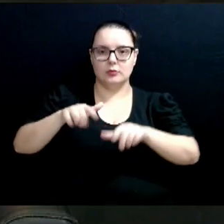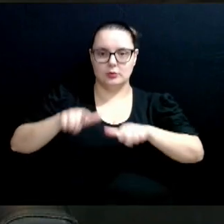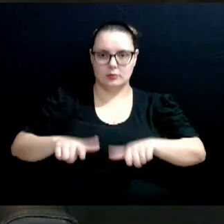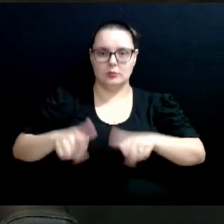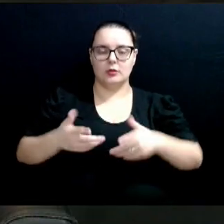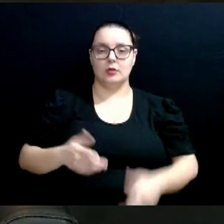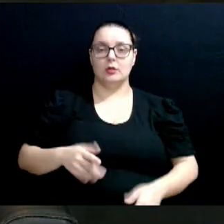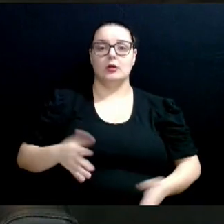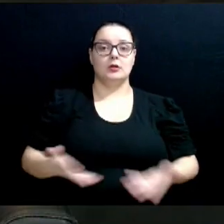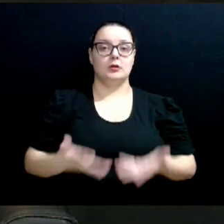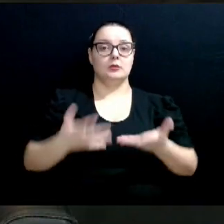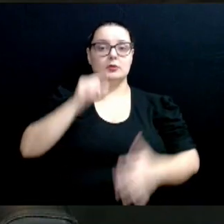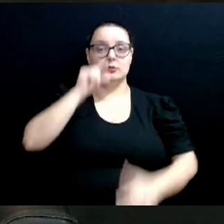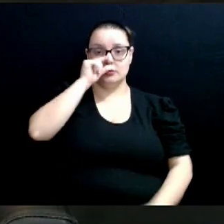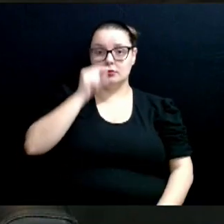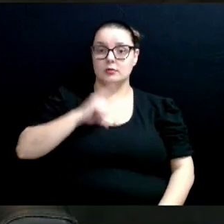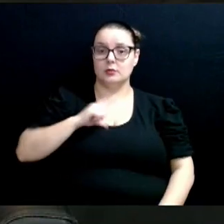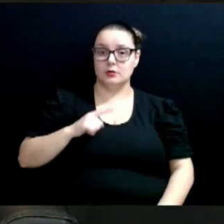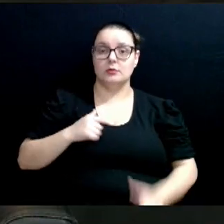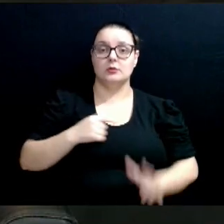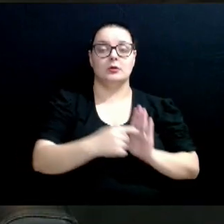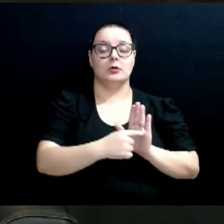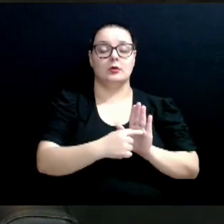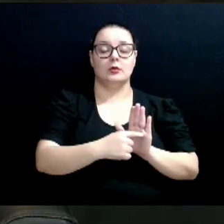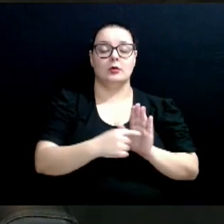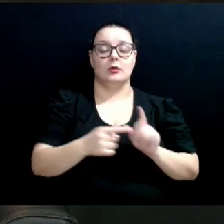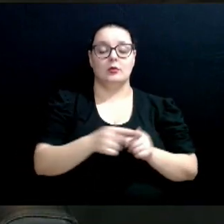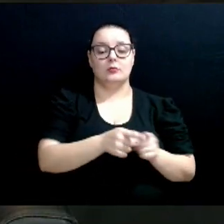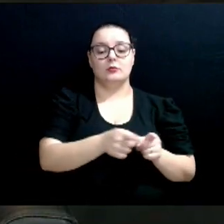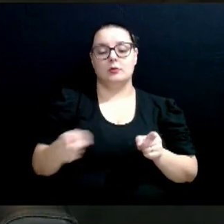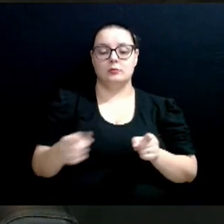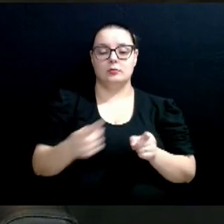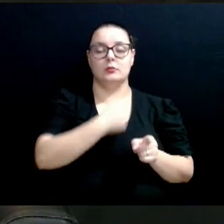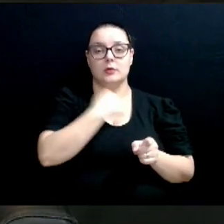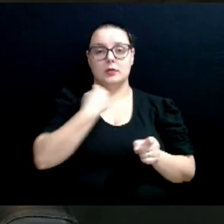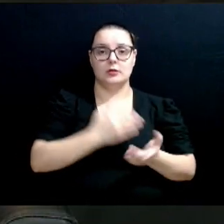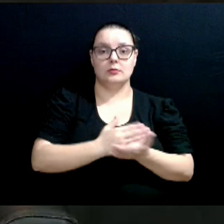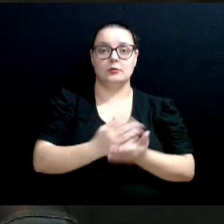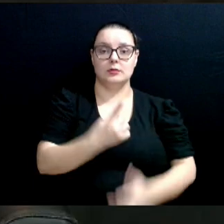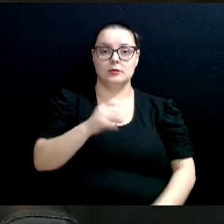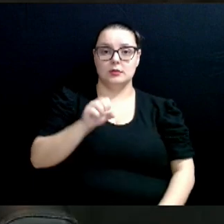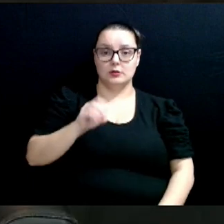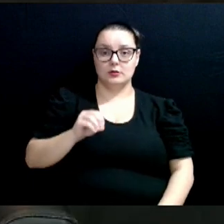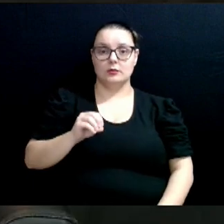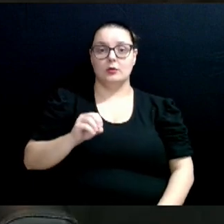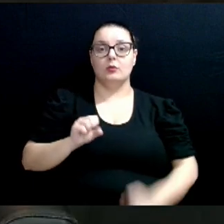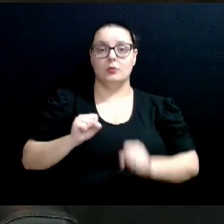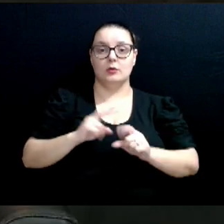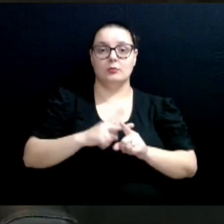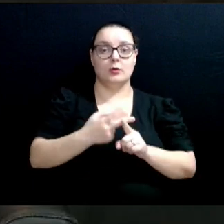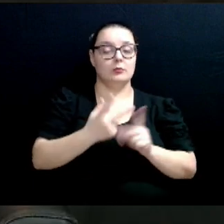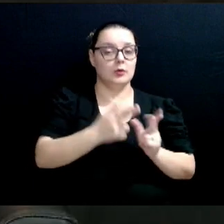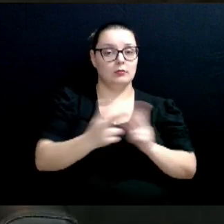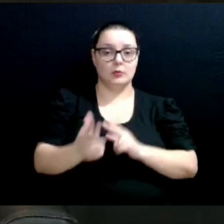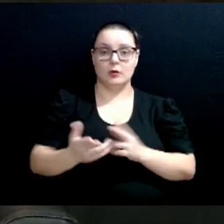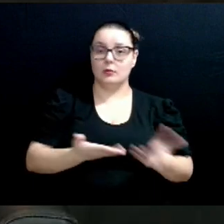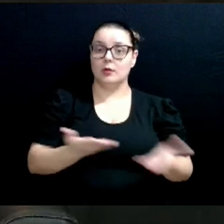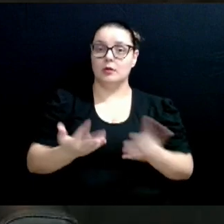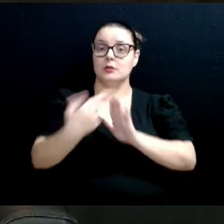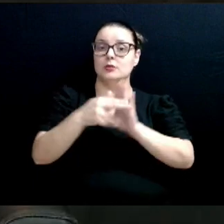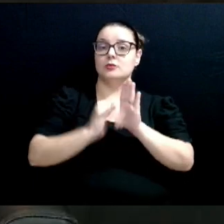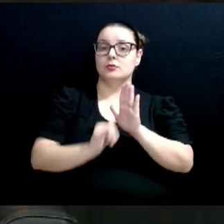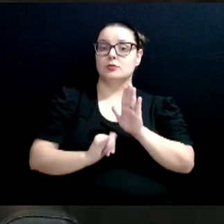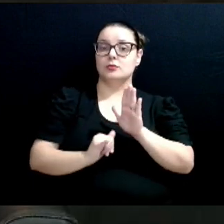Salvetti e terá o prazo inicial de 180 dias prorrogáveis por igual, período, para apresentar um relatório com